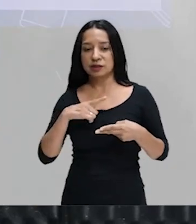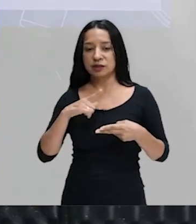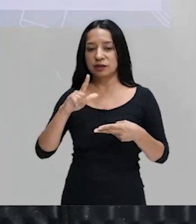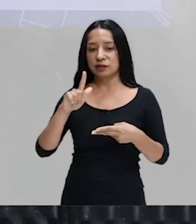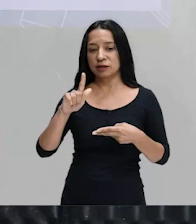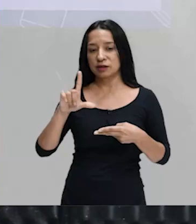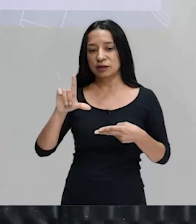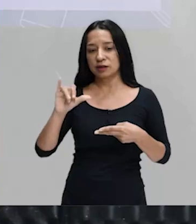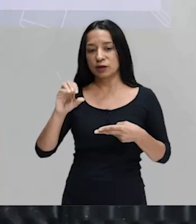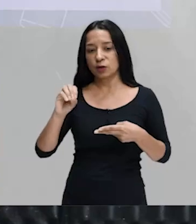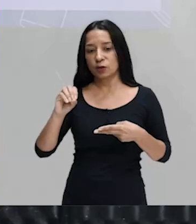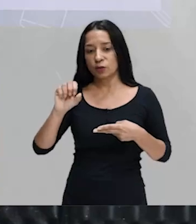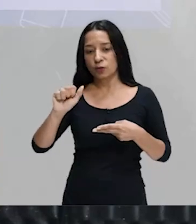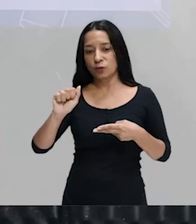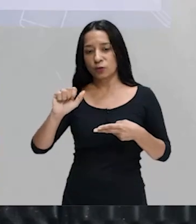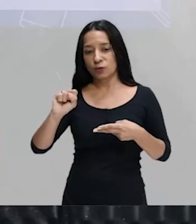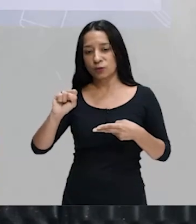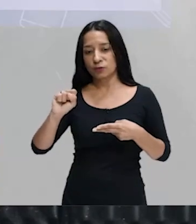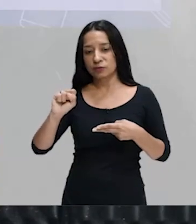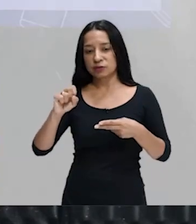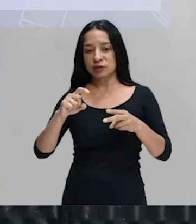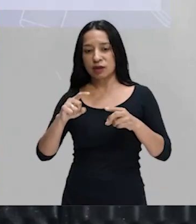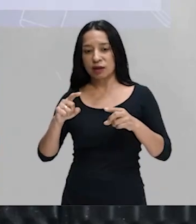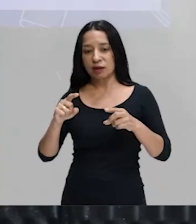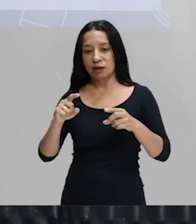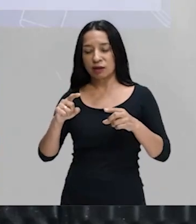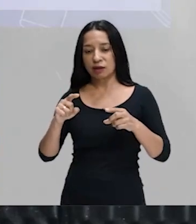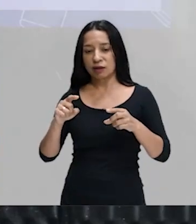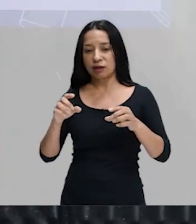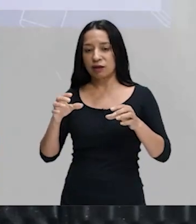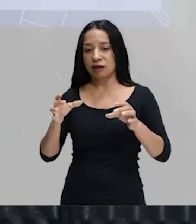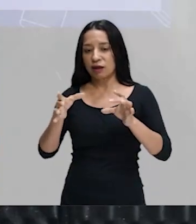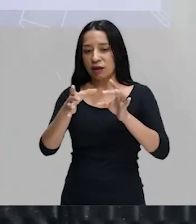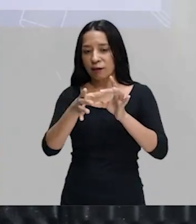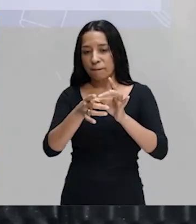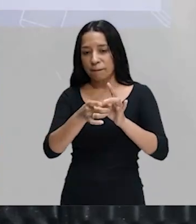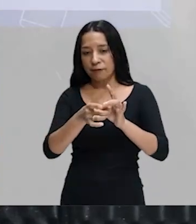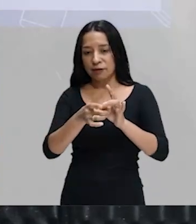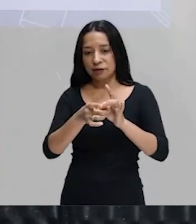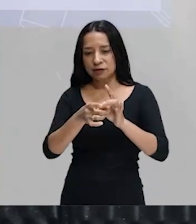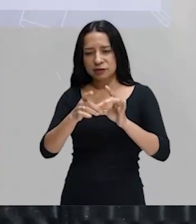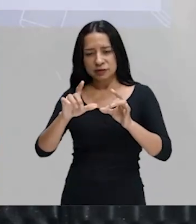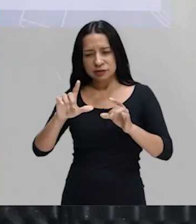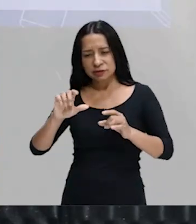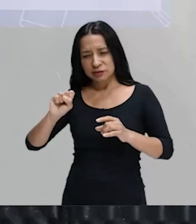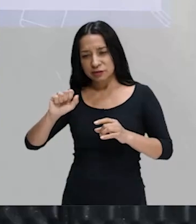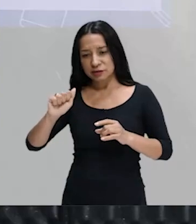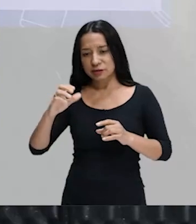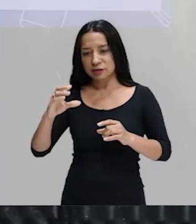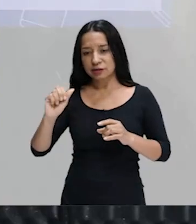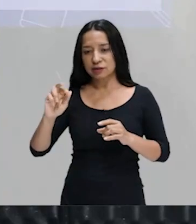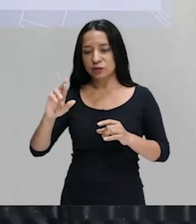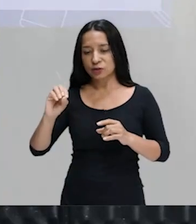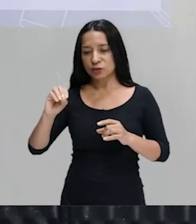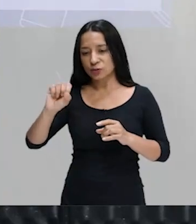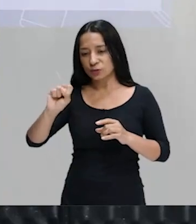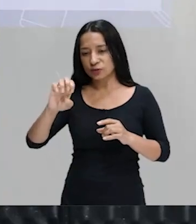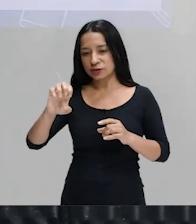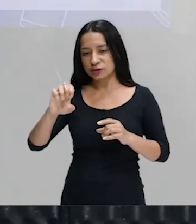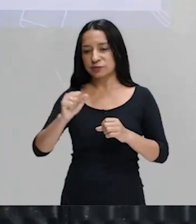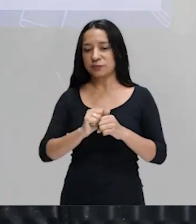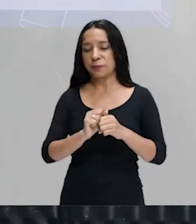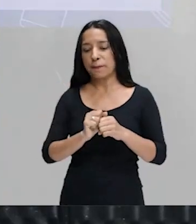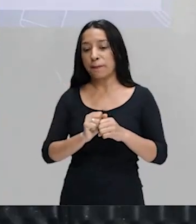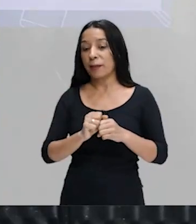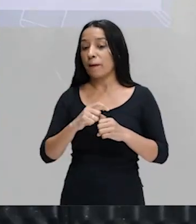molécula lactose, que é um disacarídeo. A maltose é um disacarídeo formado